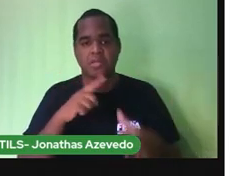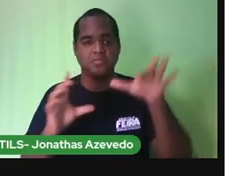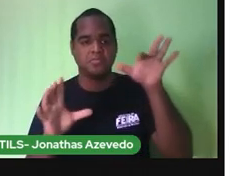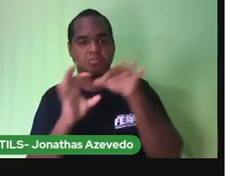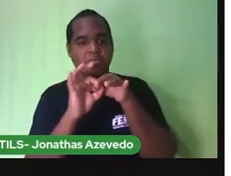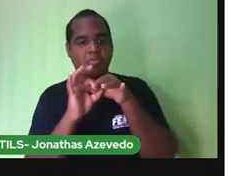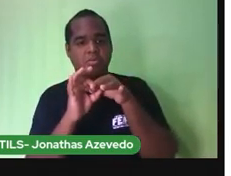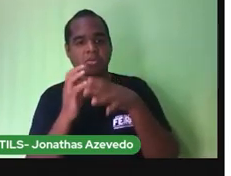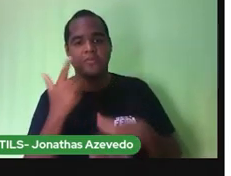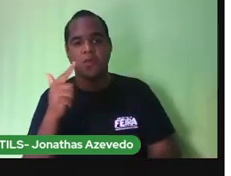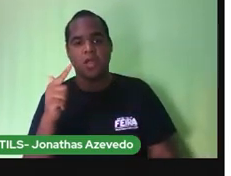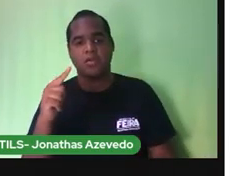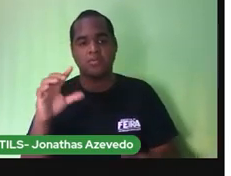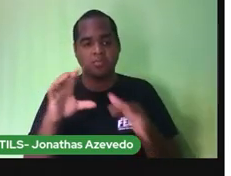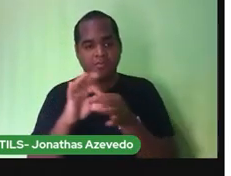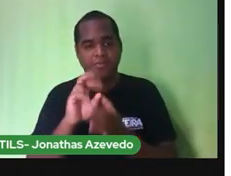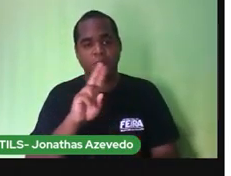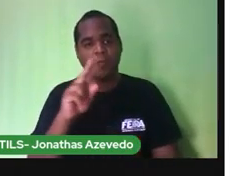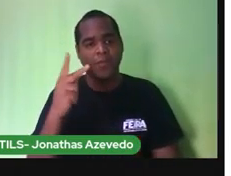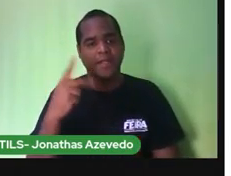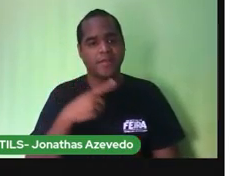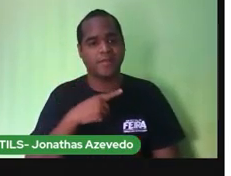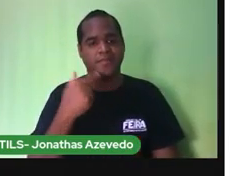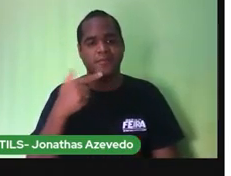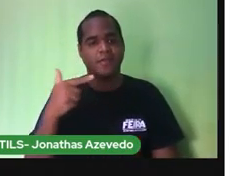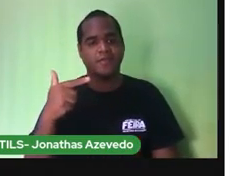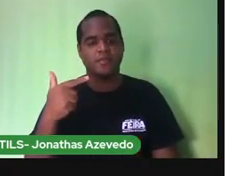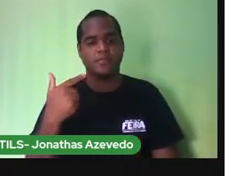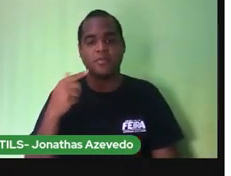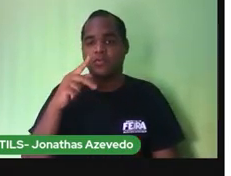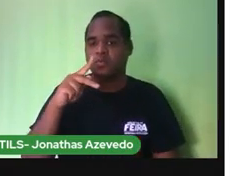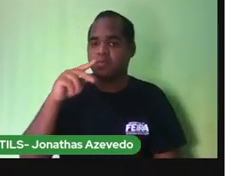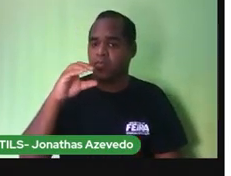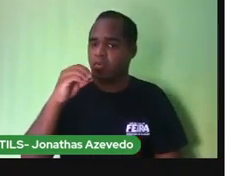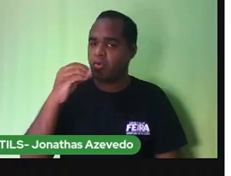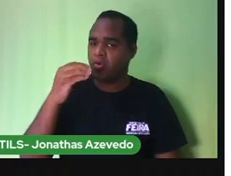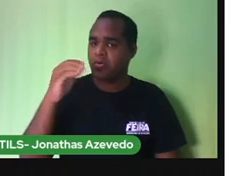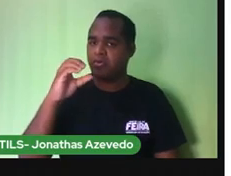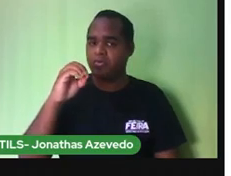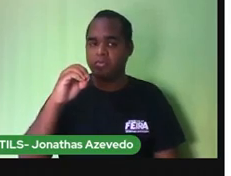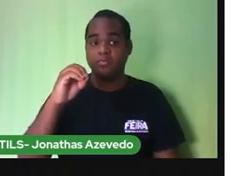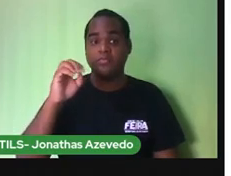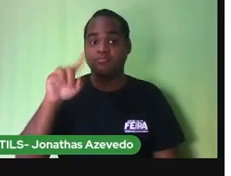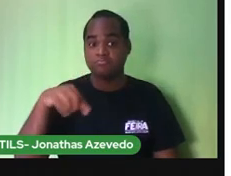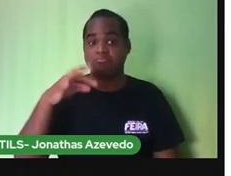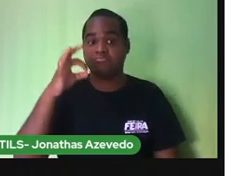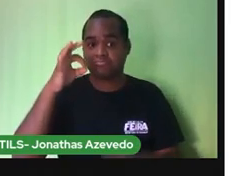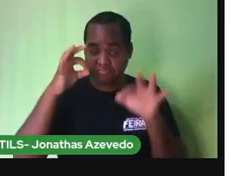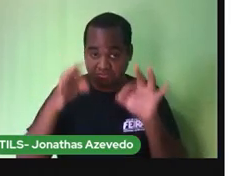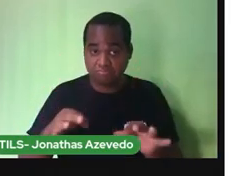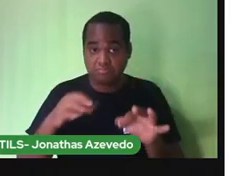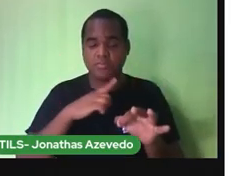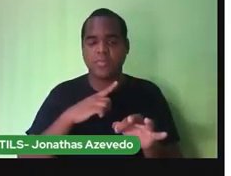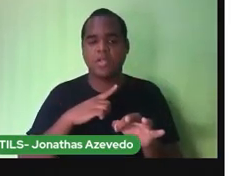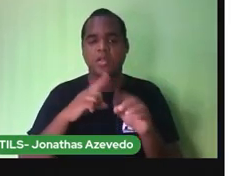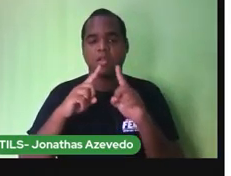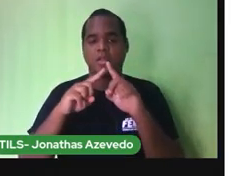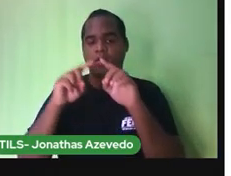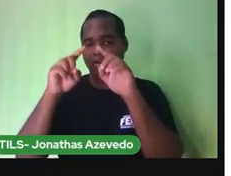que não tinha o seu nome escrito poço justamente E aí agora você vai chegar e não